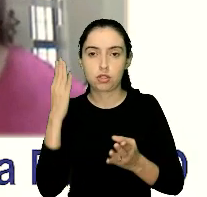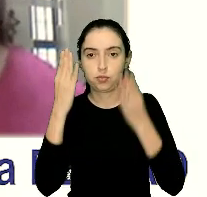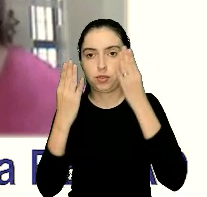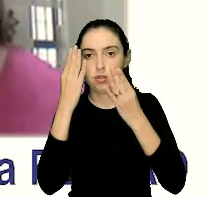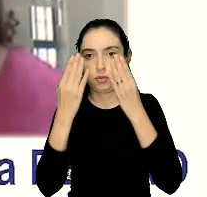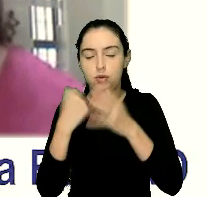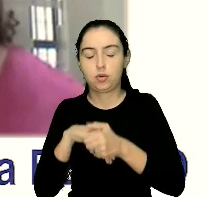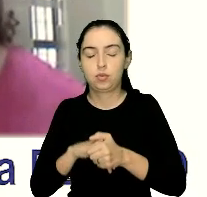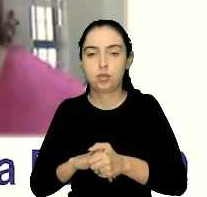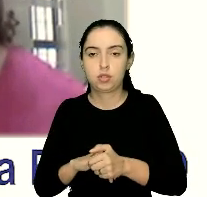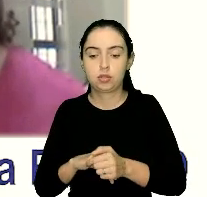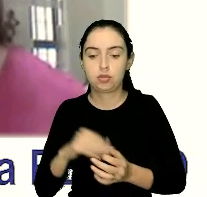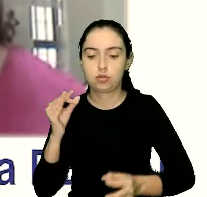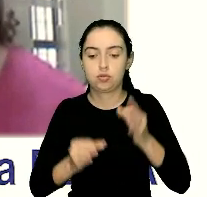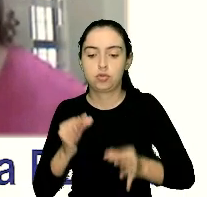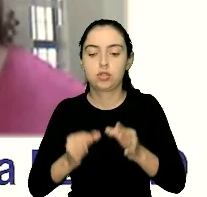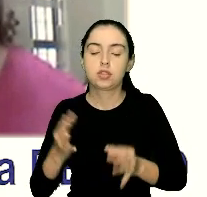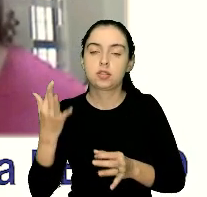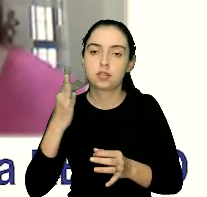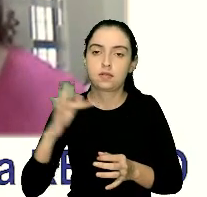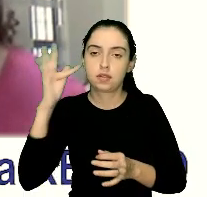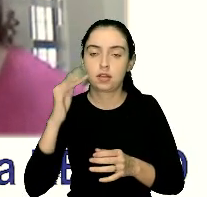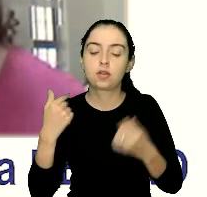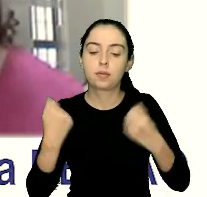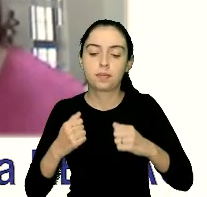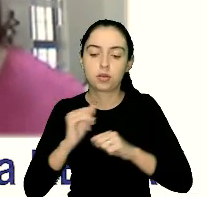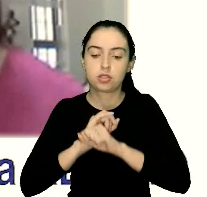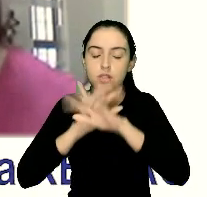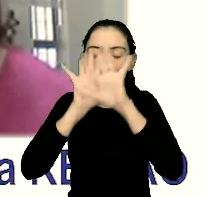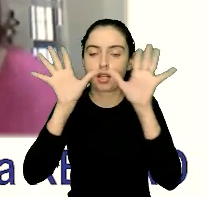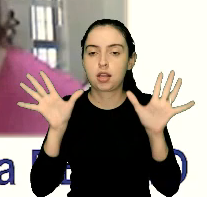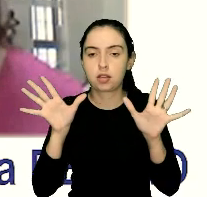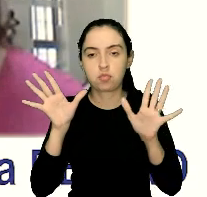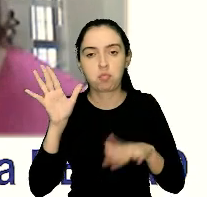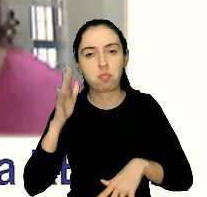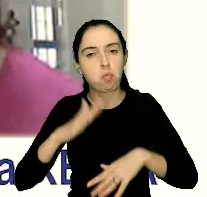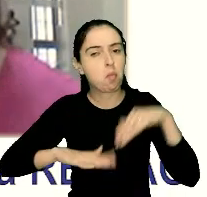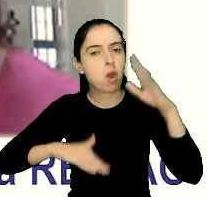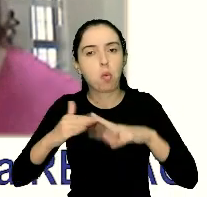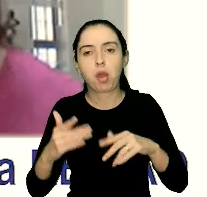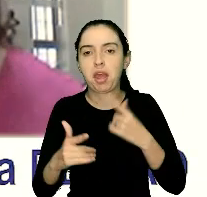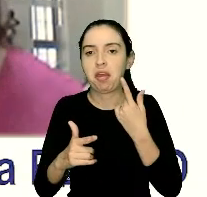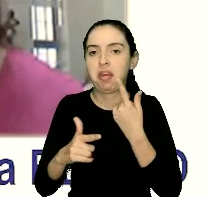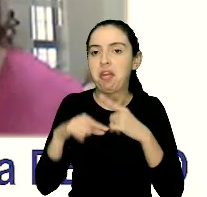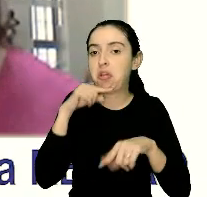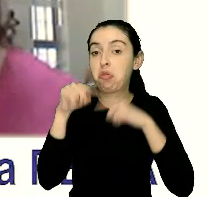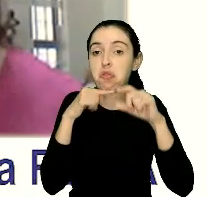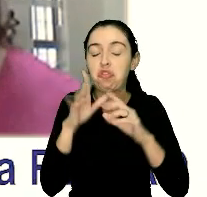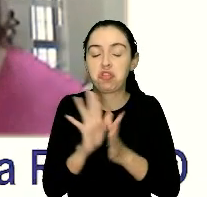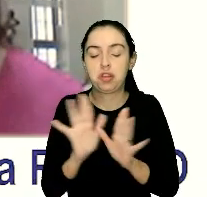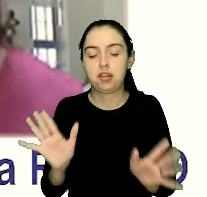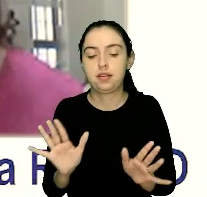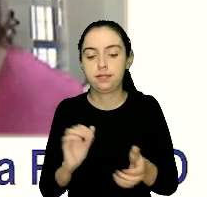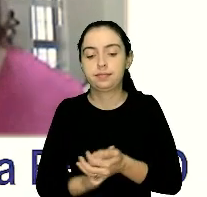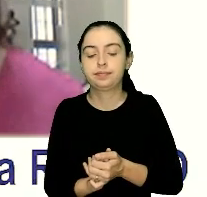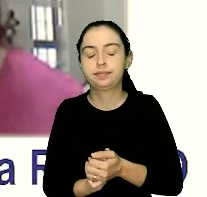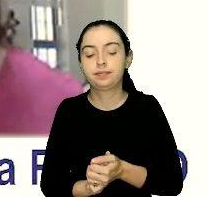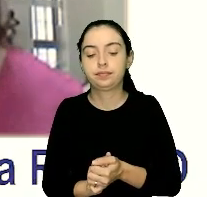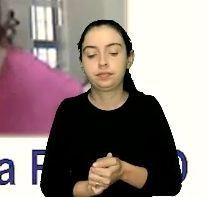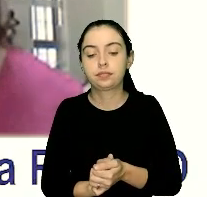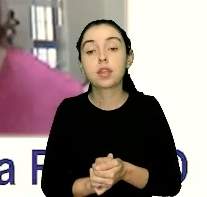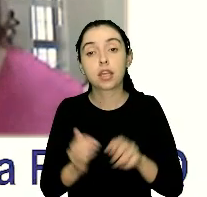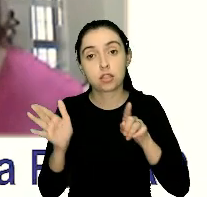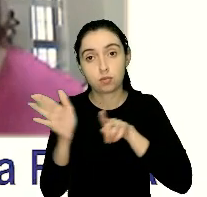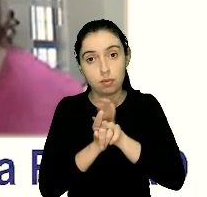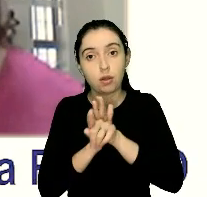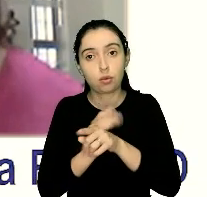Federal podem esclarecer qualquer dúvida, enfim, as perguntas, comentários e tudo mais